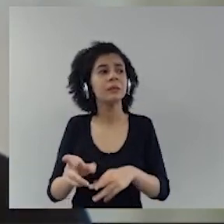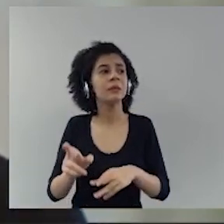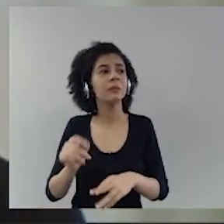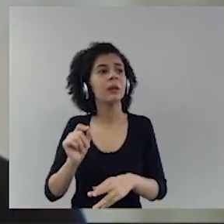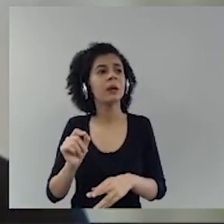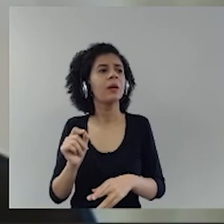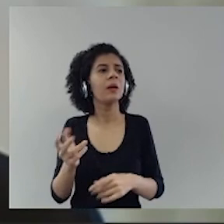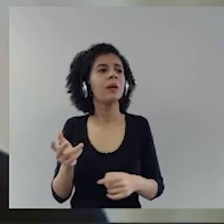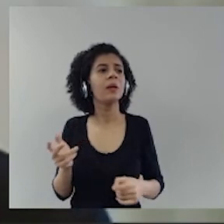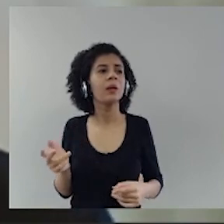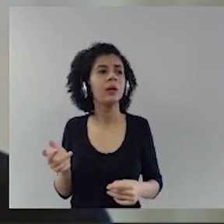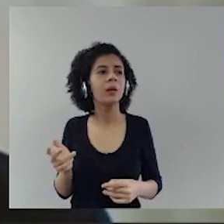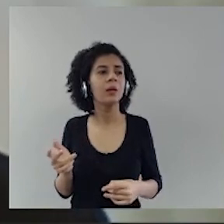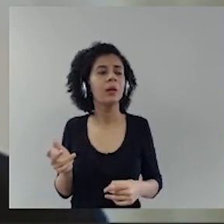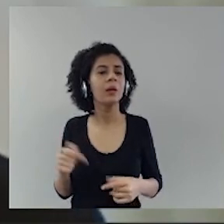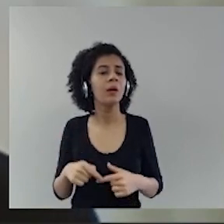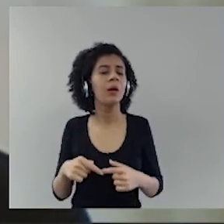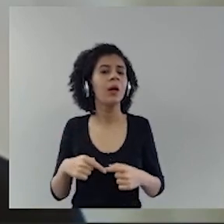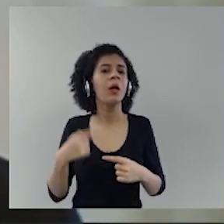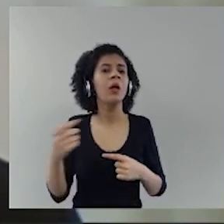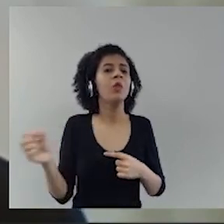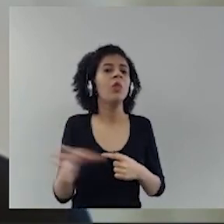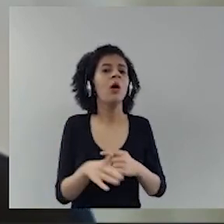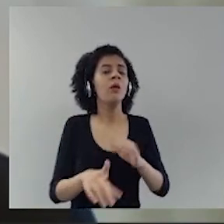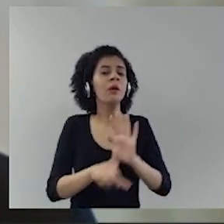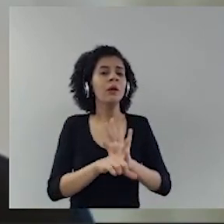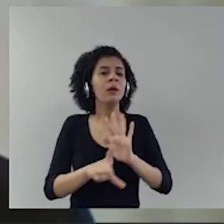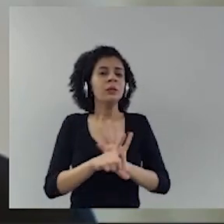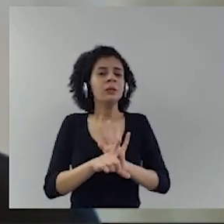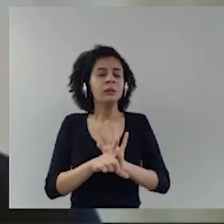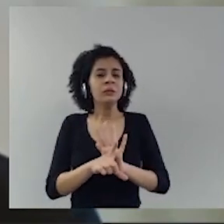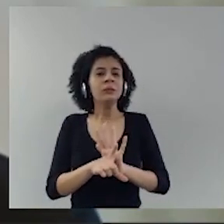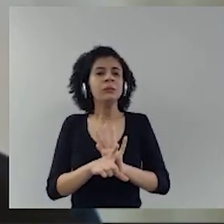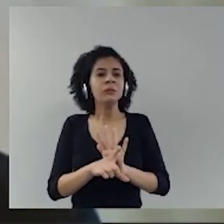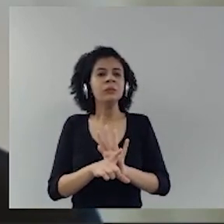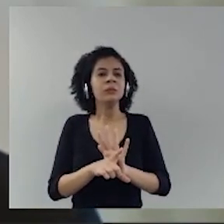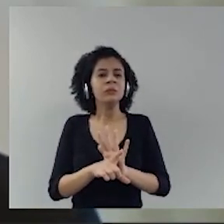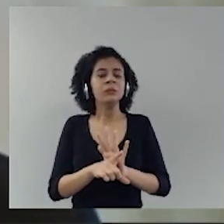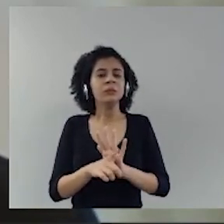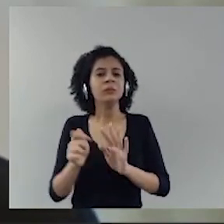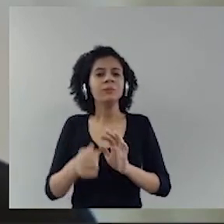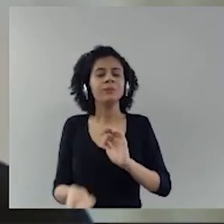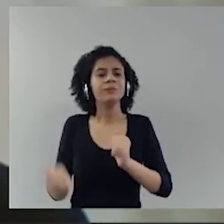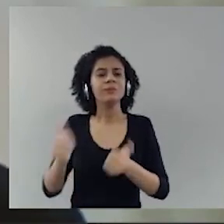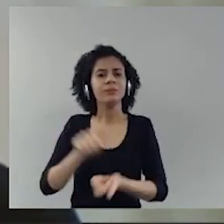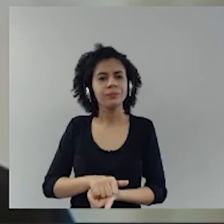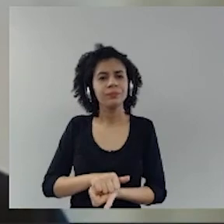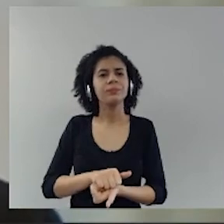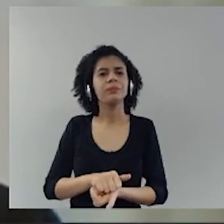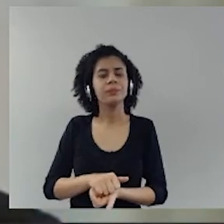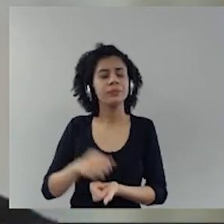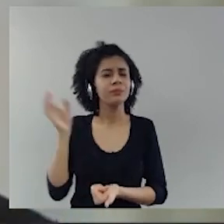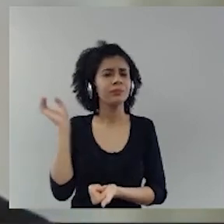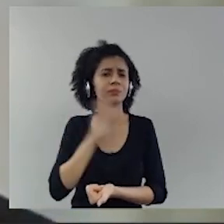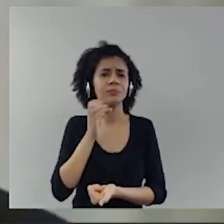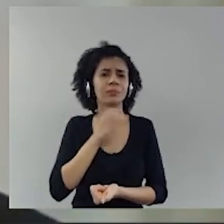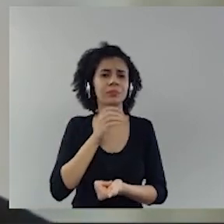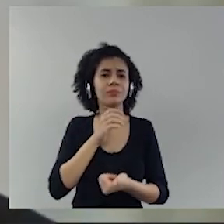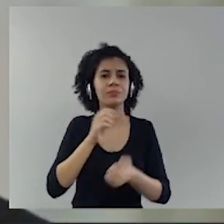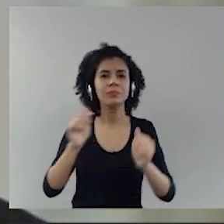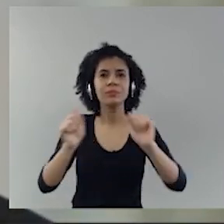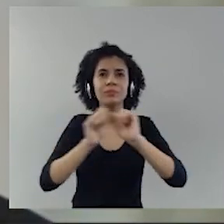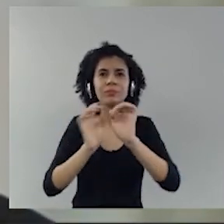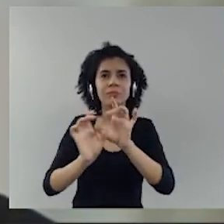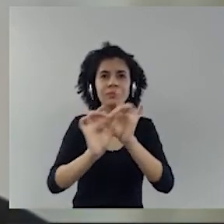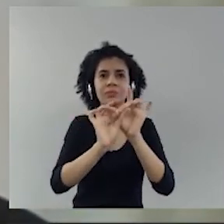o quê que se espera de uma nova lei que esteja adequada que seja em absoluta sintonia